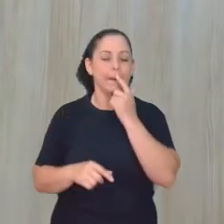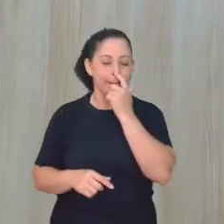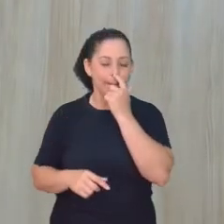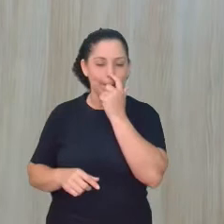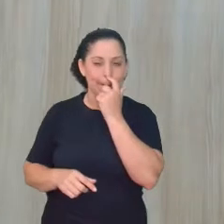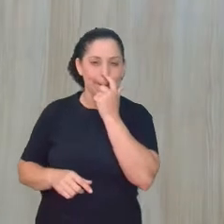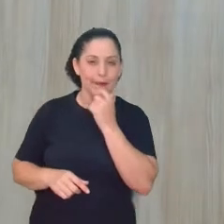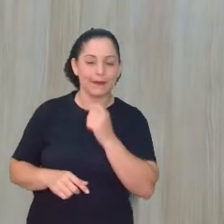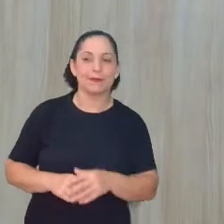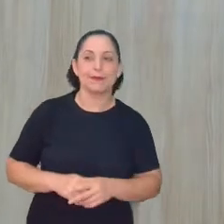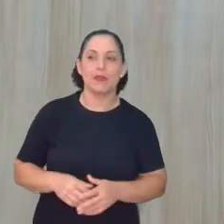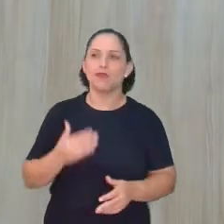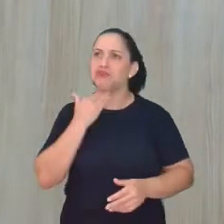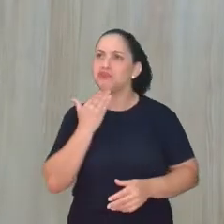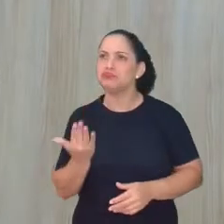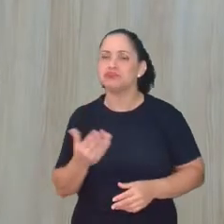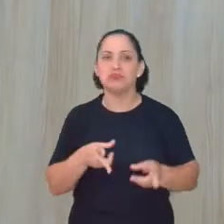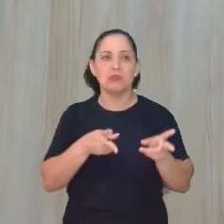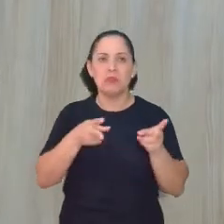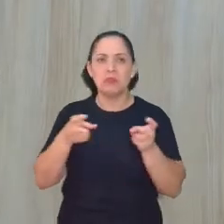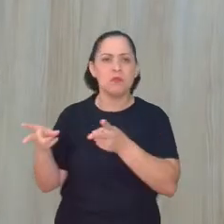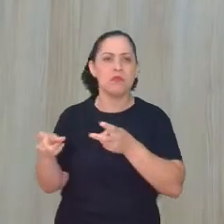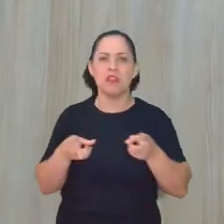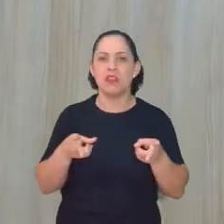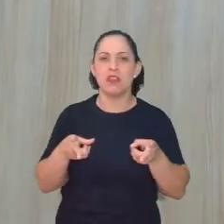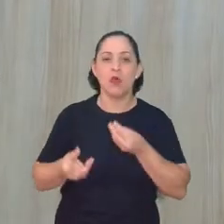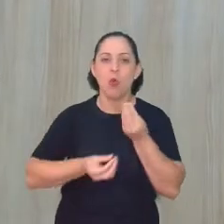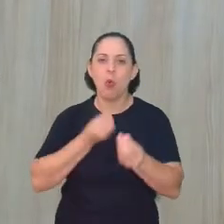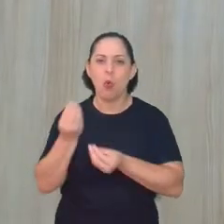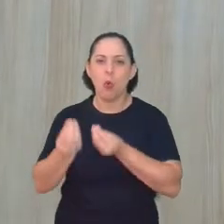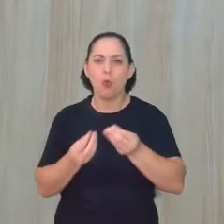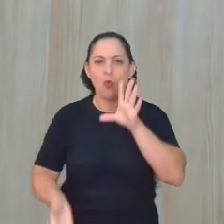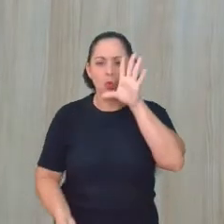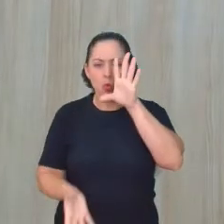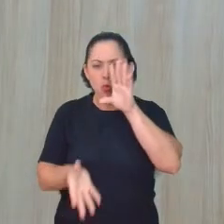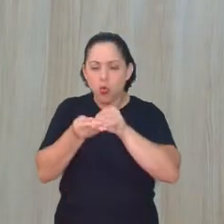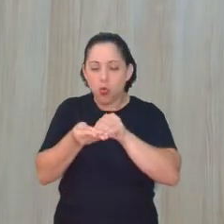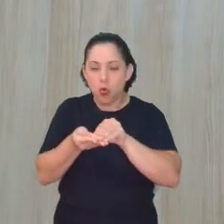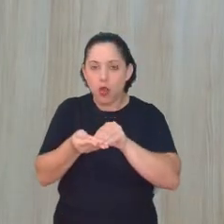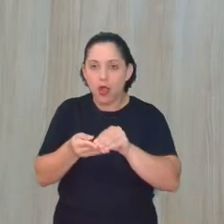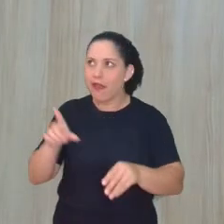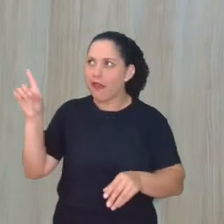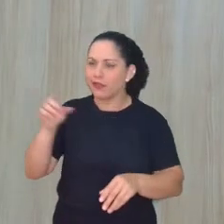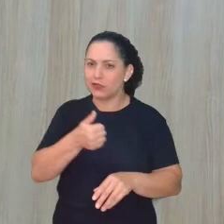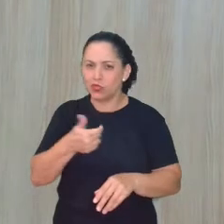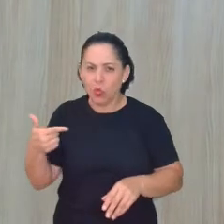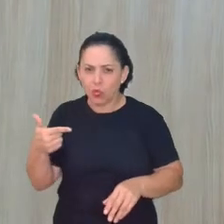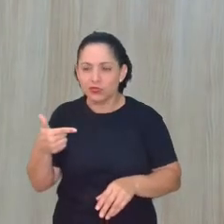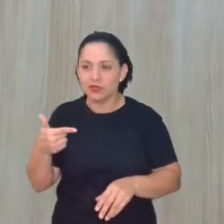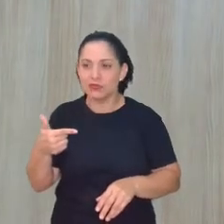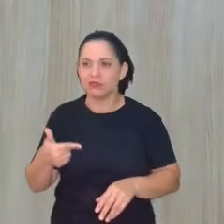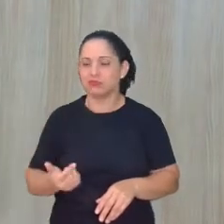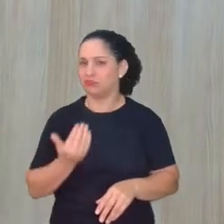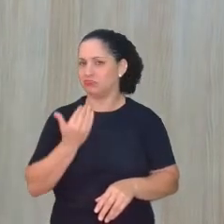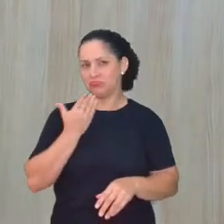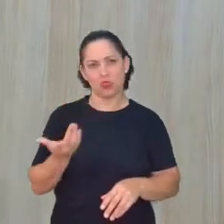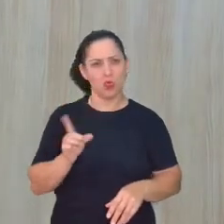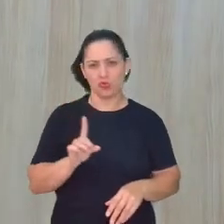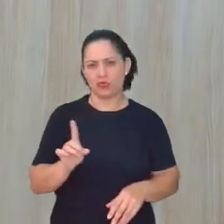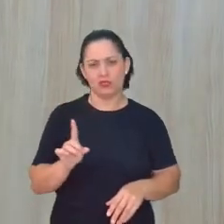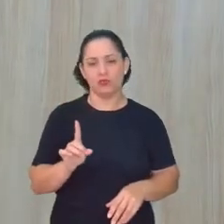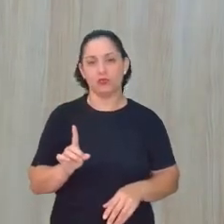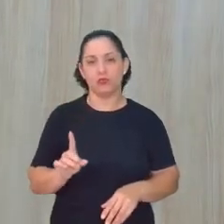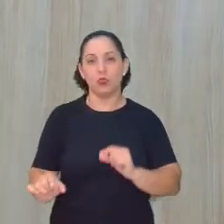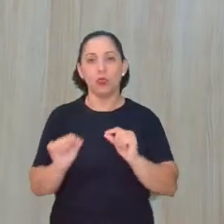Pedro, veja, eu não consigo identificar que dá para simplificar aqui essa razão por 12. Eu consigo identificar que dá para simplificar